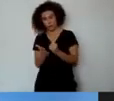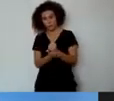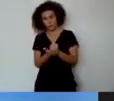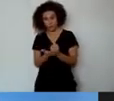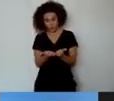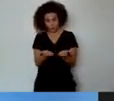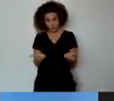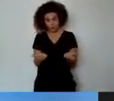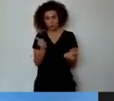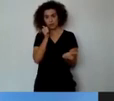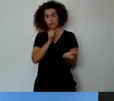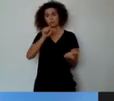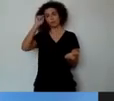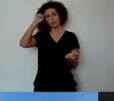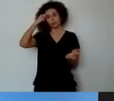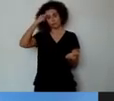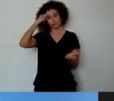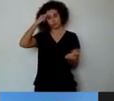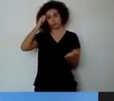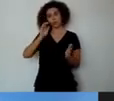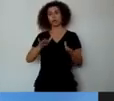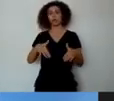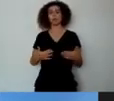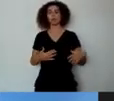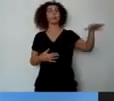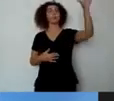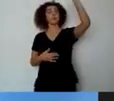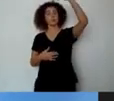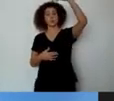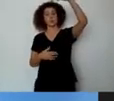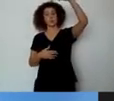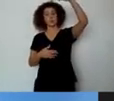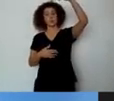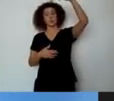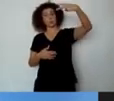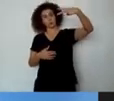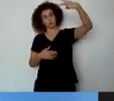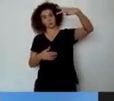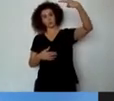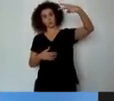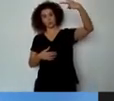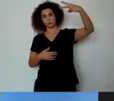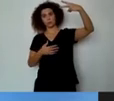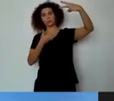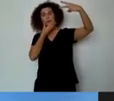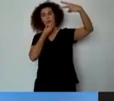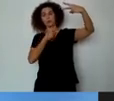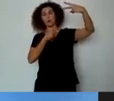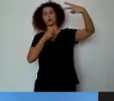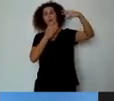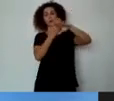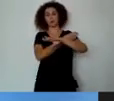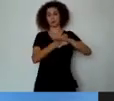é a mulher negra. Então, o homem branco, a mulher branca, ela sofre com o machismo. Mas, e